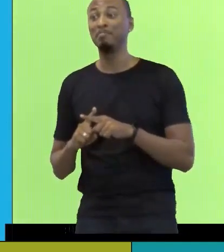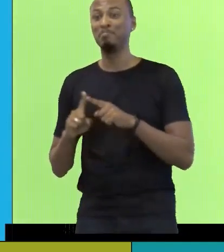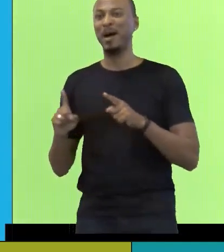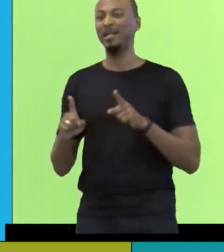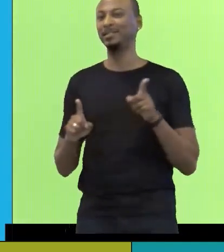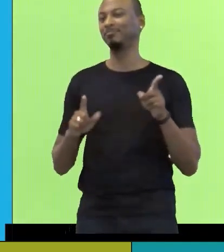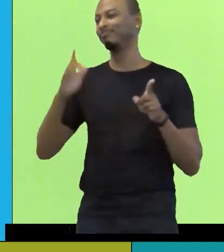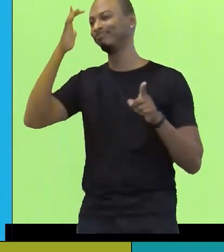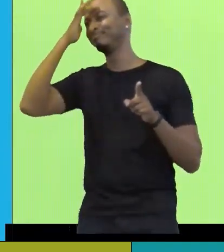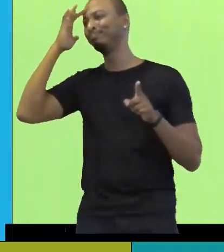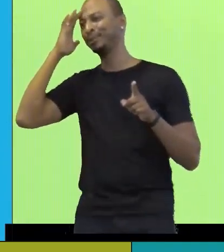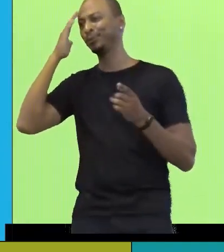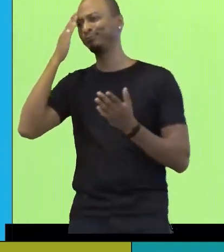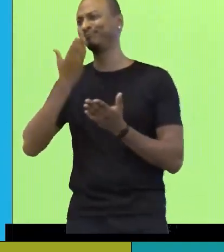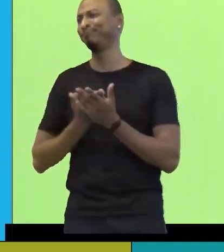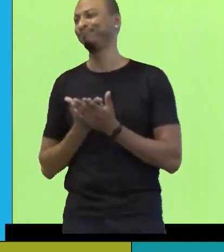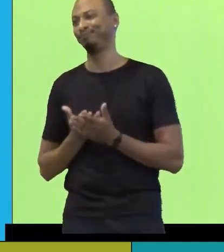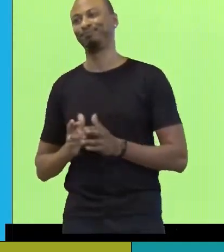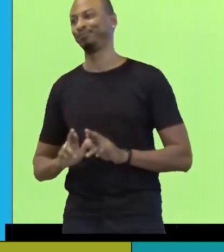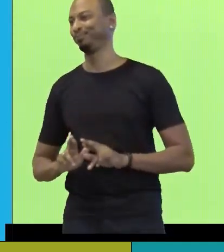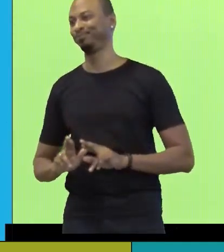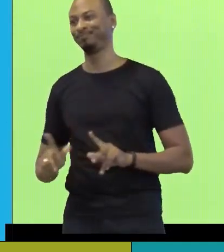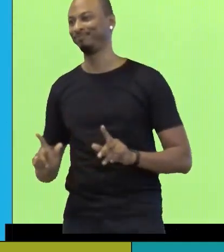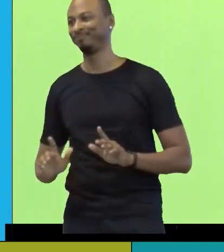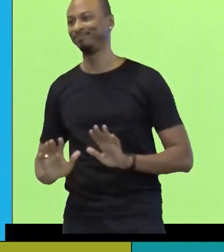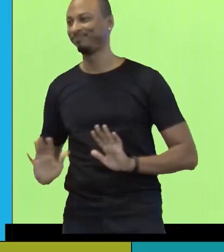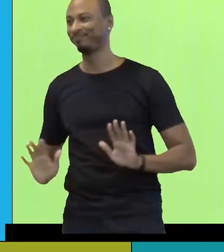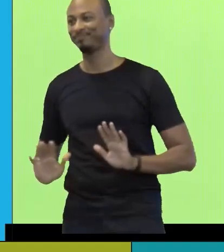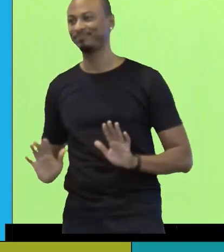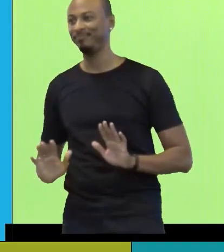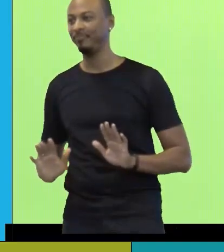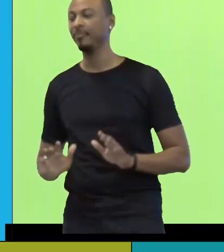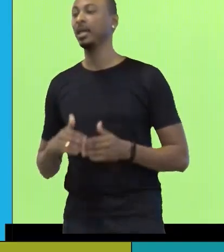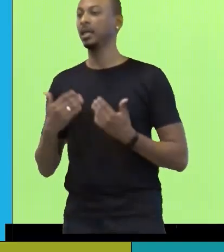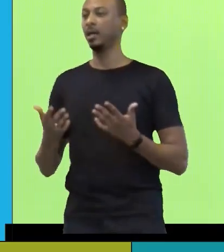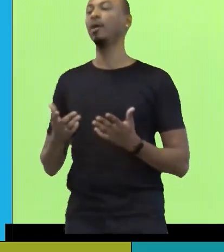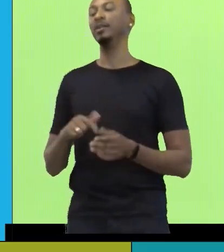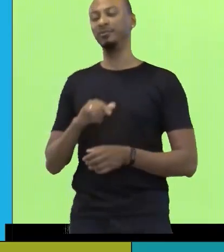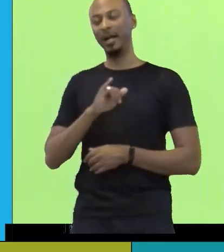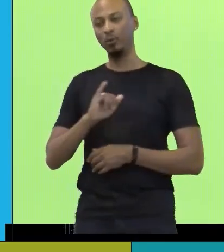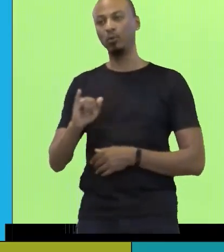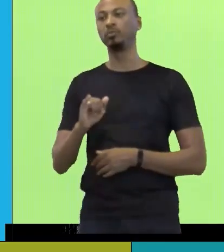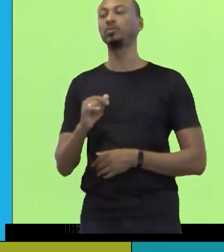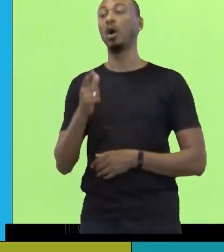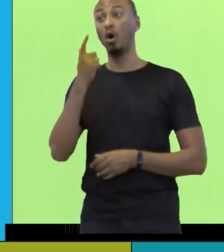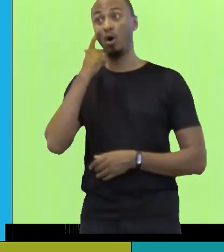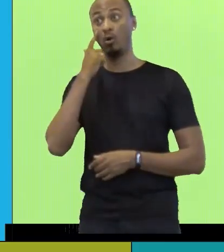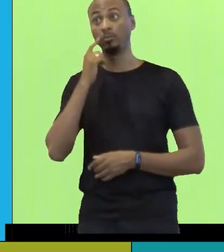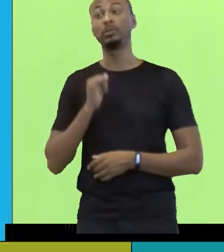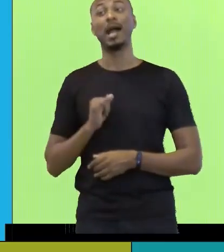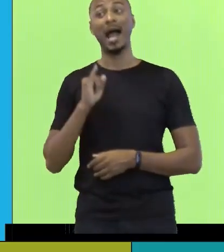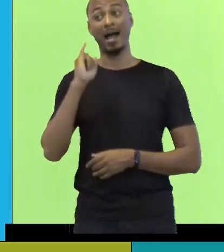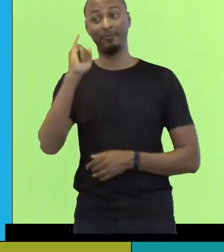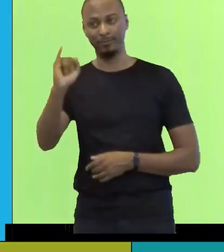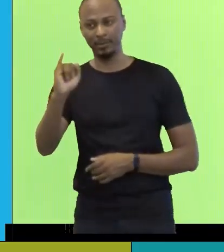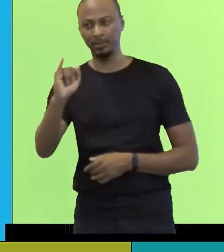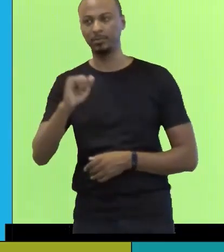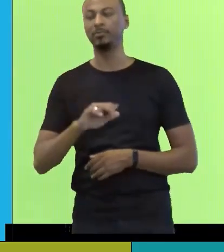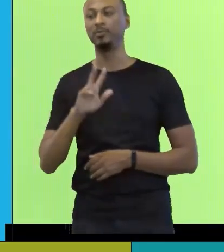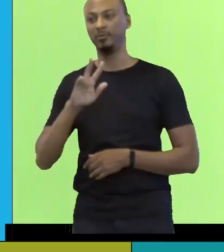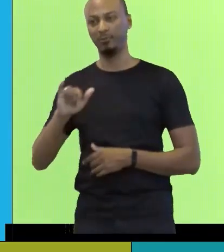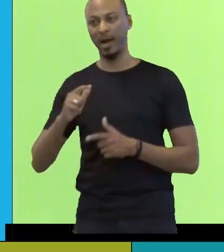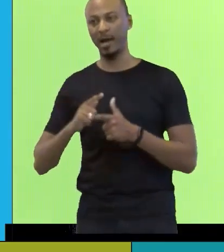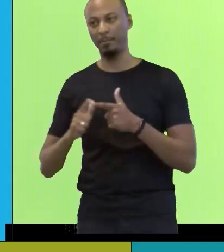frente. Ele conseguiu enxergar à frente de seu tempo. E ele anunciou todos os problemas que a Itália